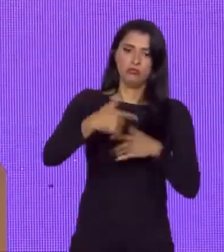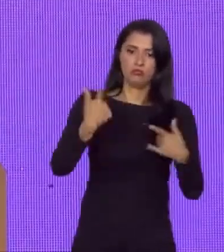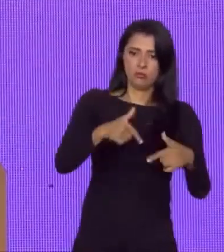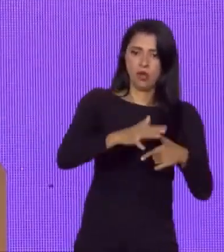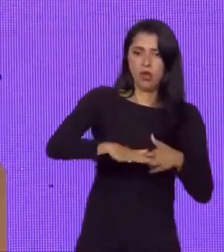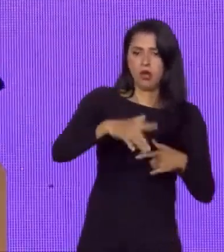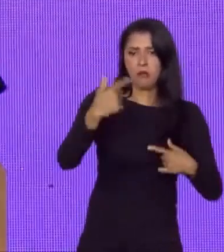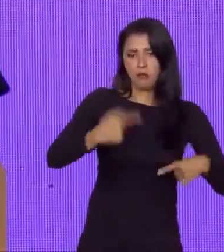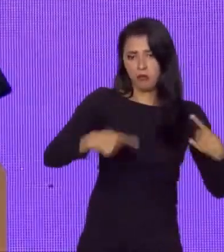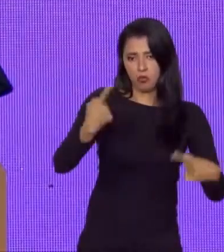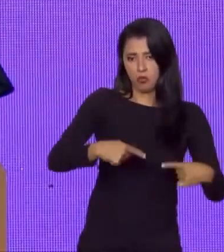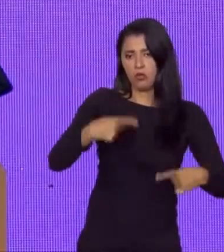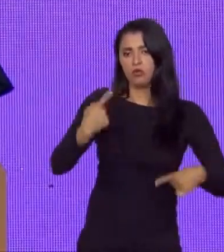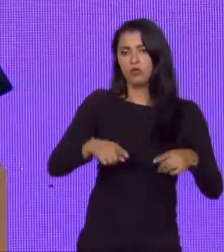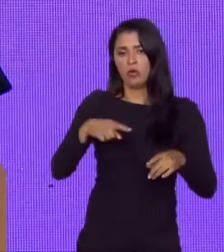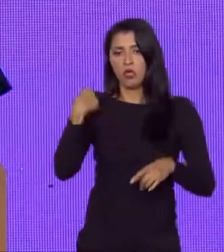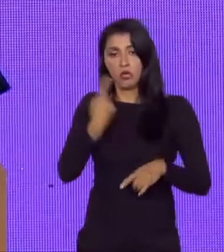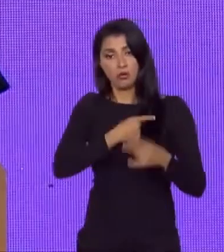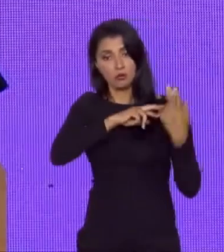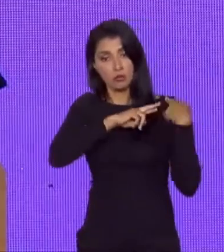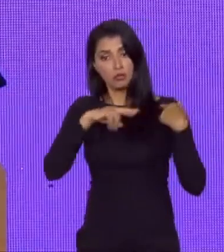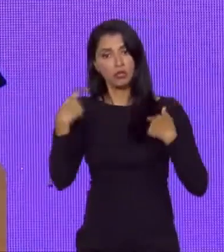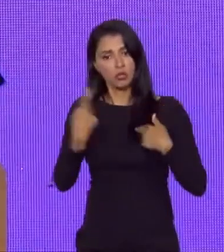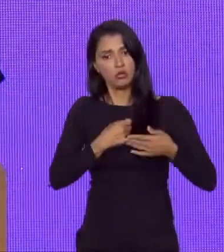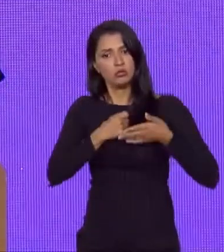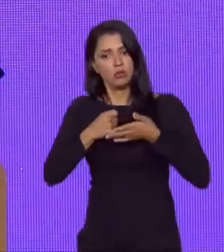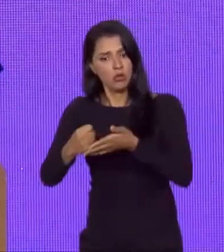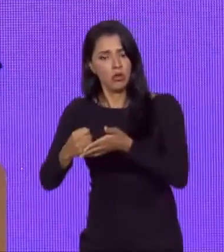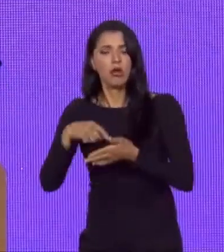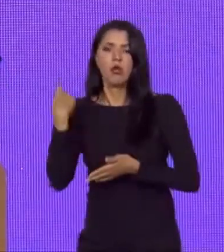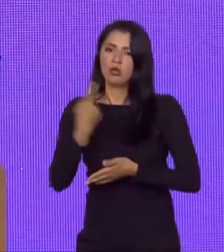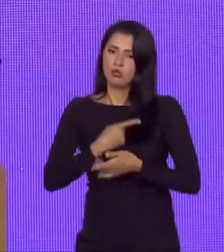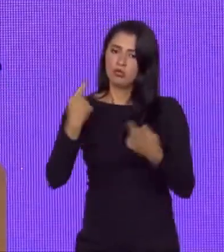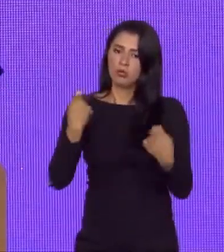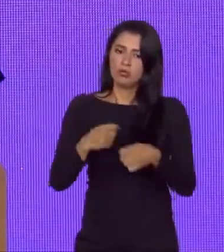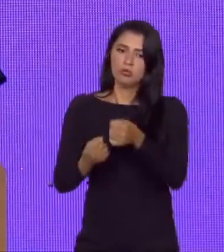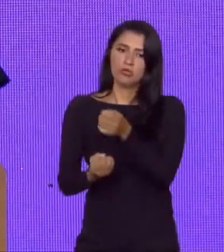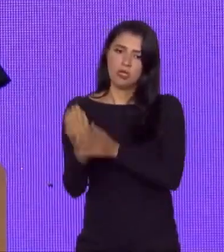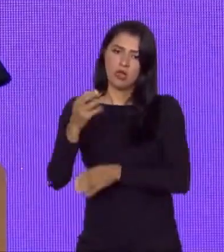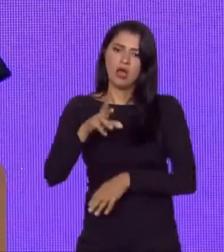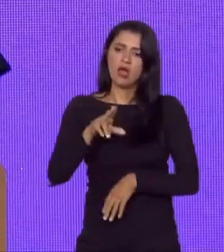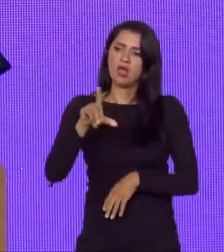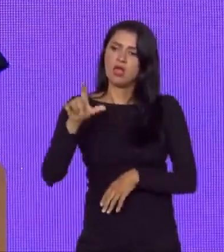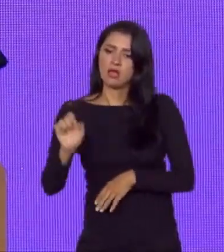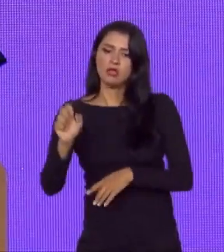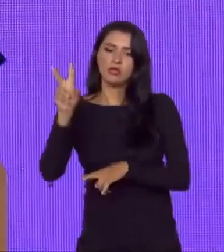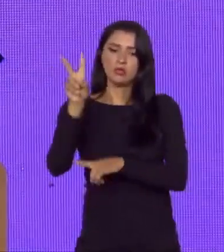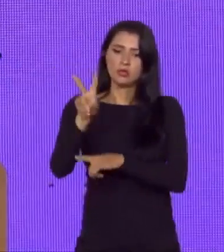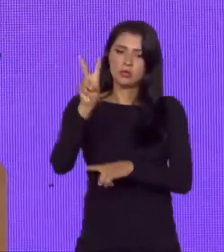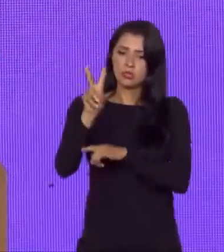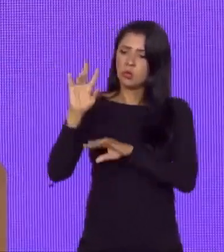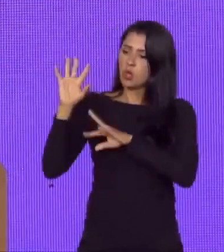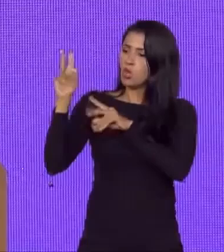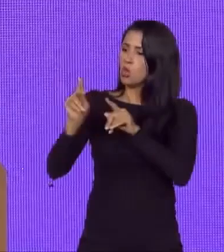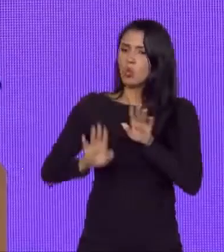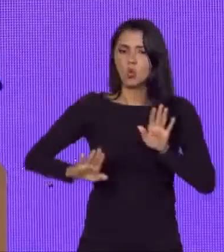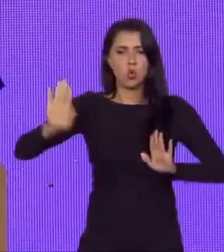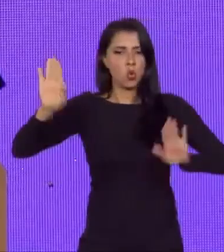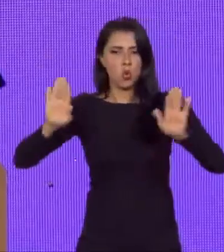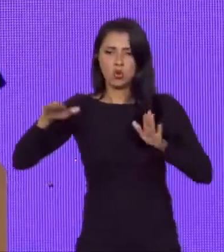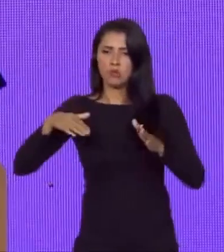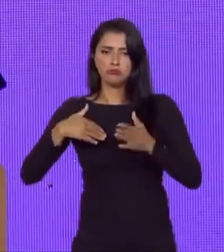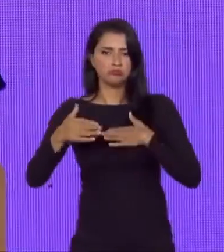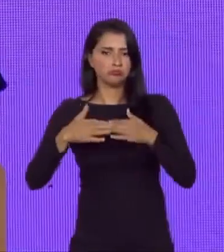é uma responsabilidade de todas nós, dar suporte. Nós precisamos criar essa rede de proteção para todas as candidatas, não importa de que